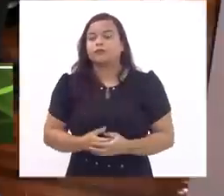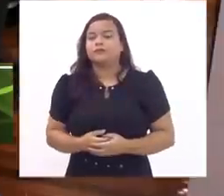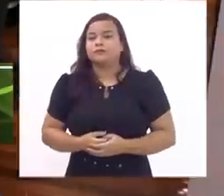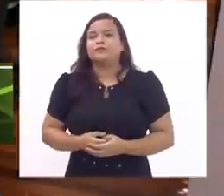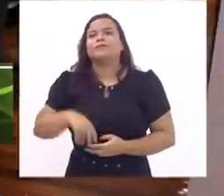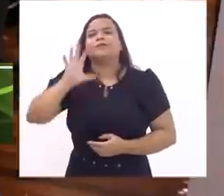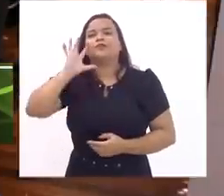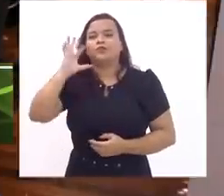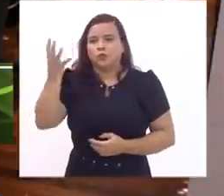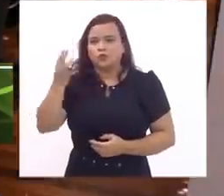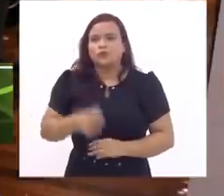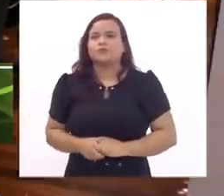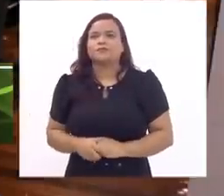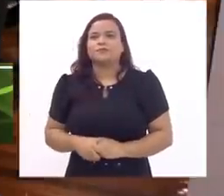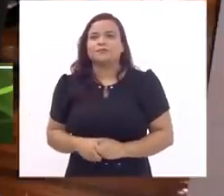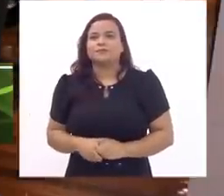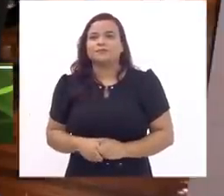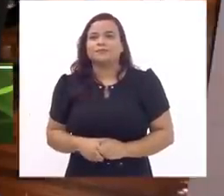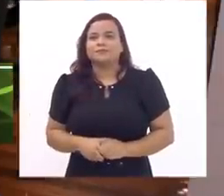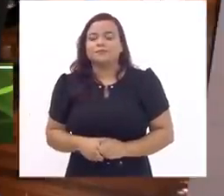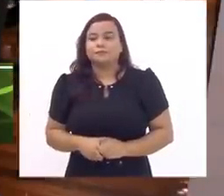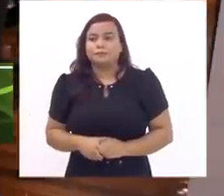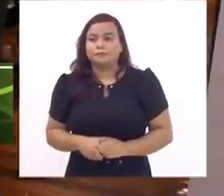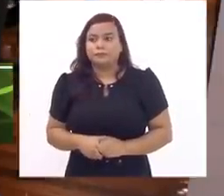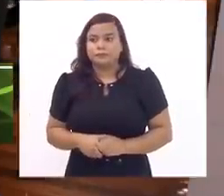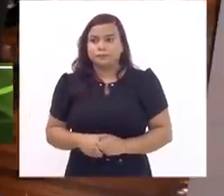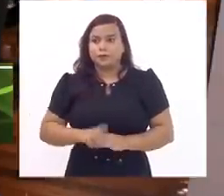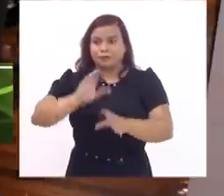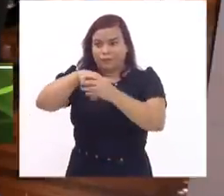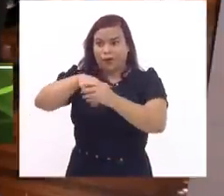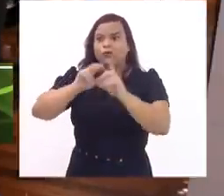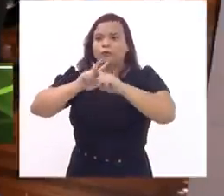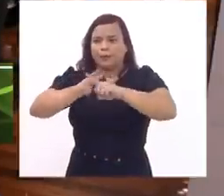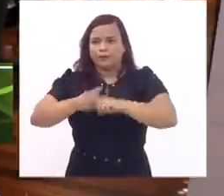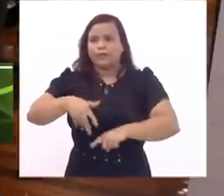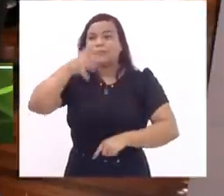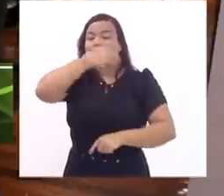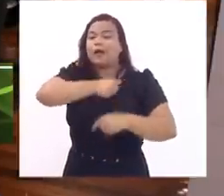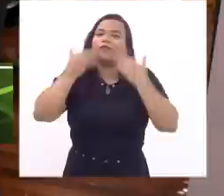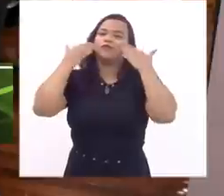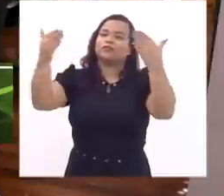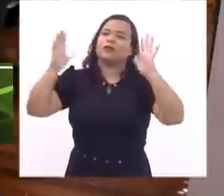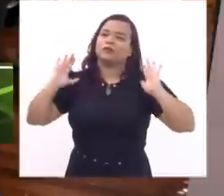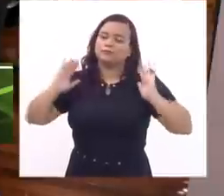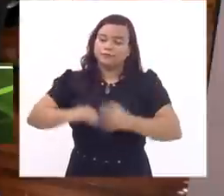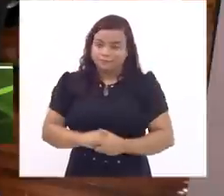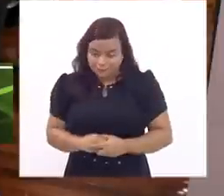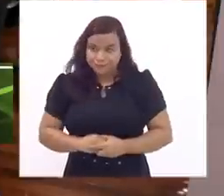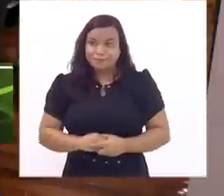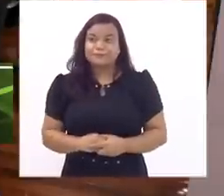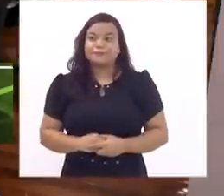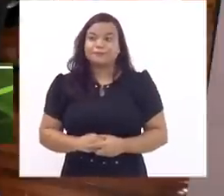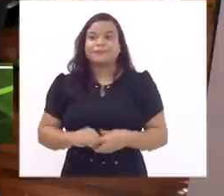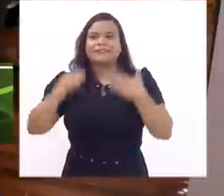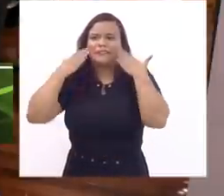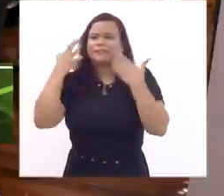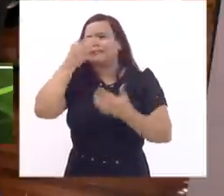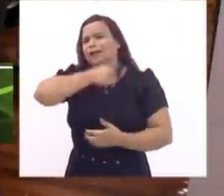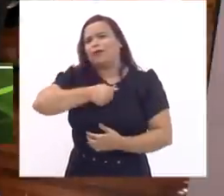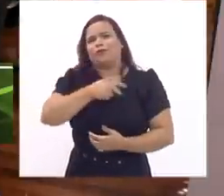Solução siciliana. Sempre, presidente. Votamos pela manutenção, salvo o destaque. É aquilo. Salvou muita gente